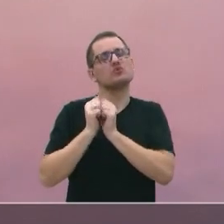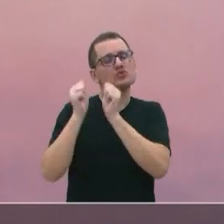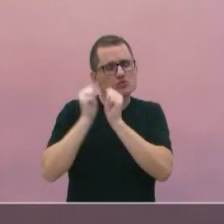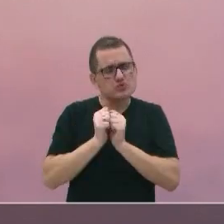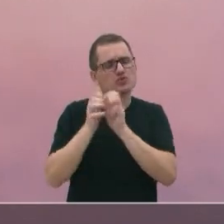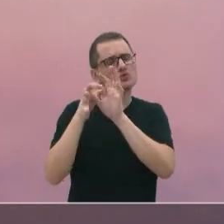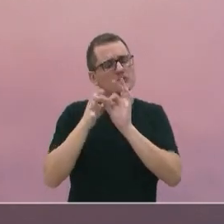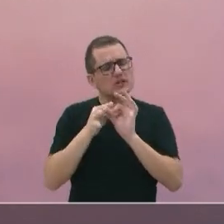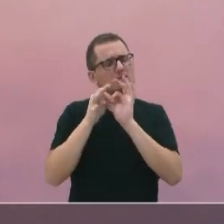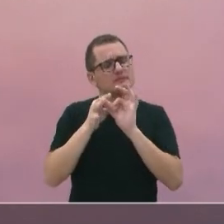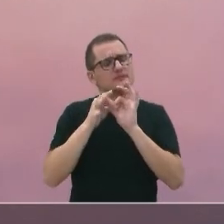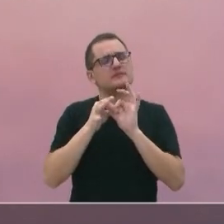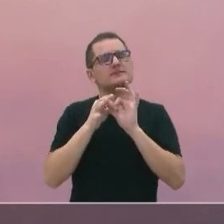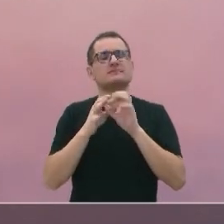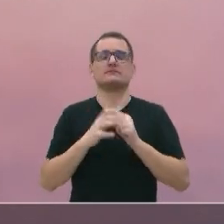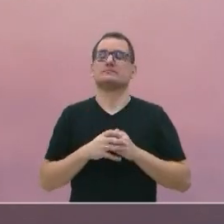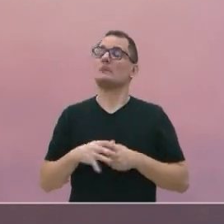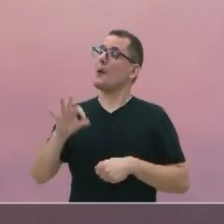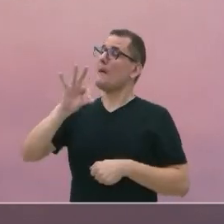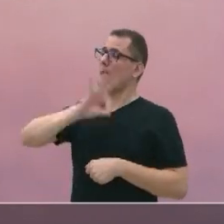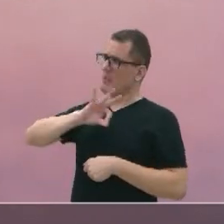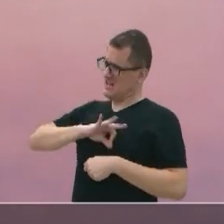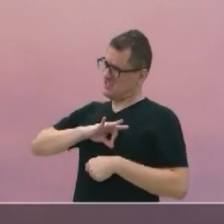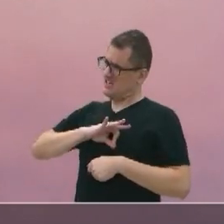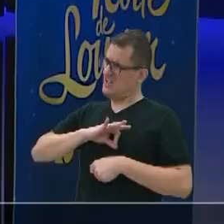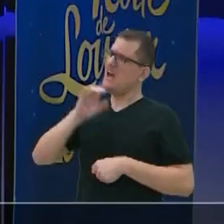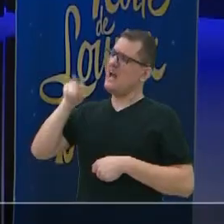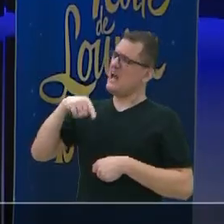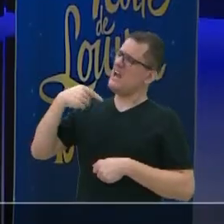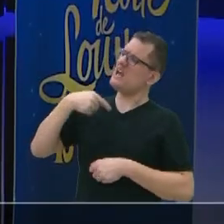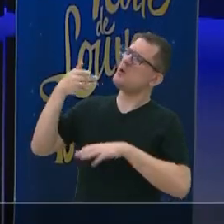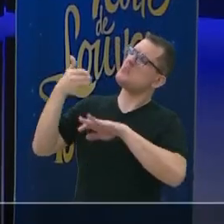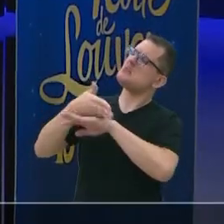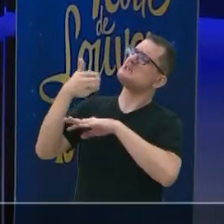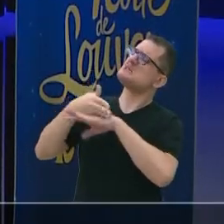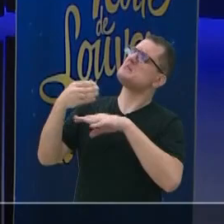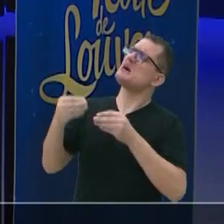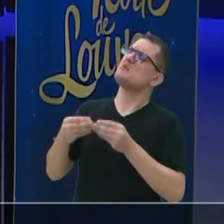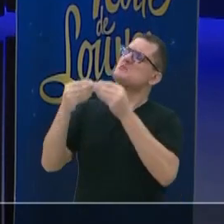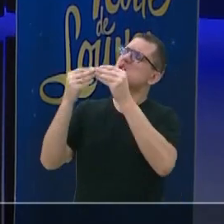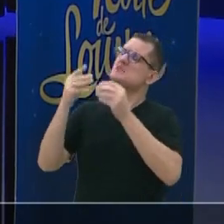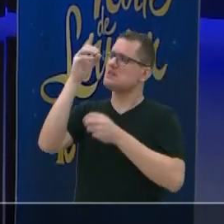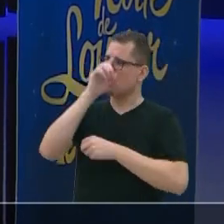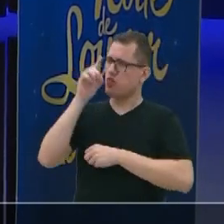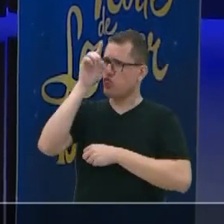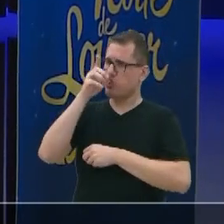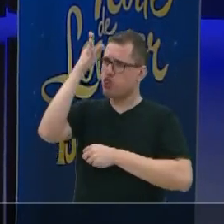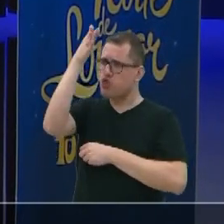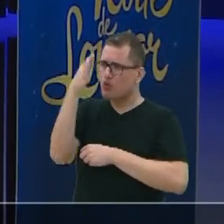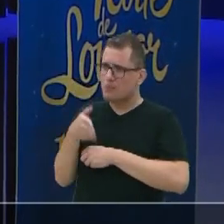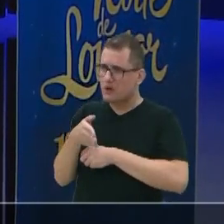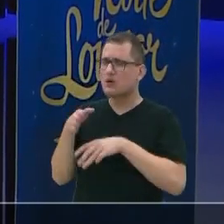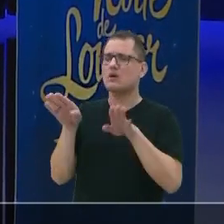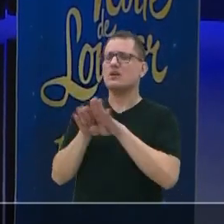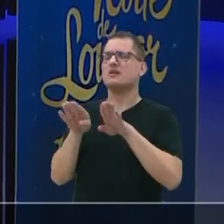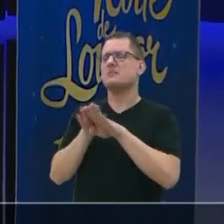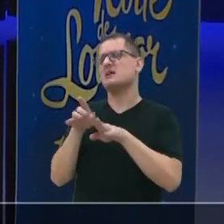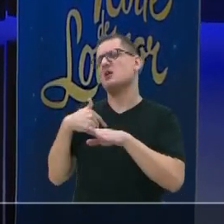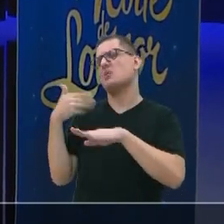nós. Padre, é eu ir à missa dominical? É eu ir à